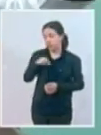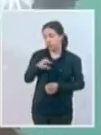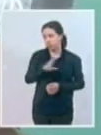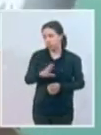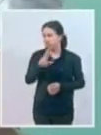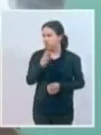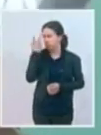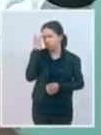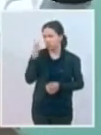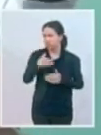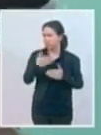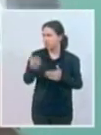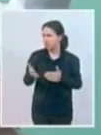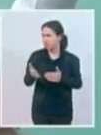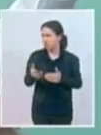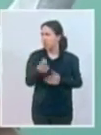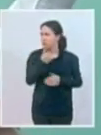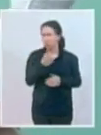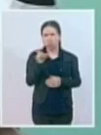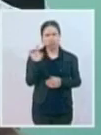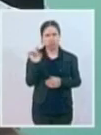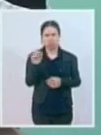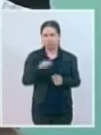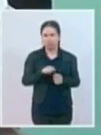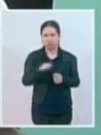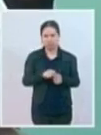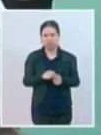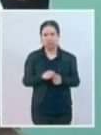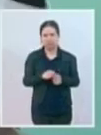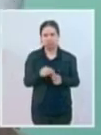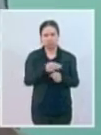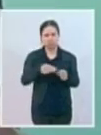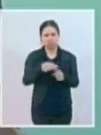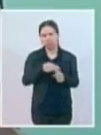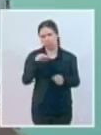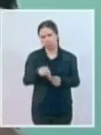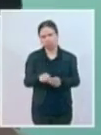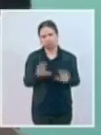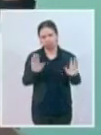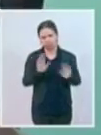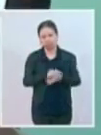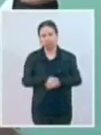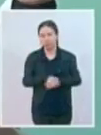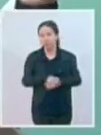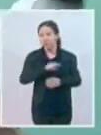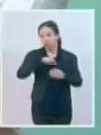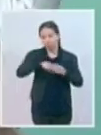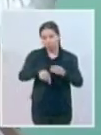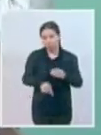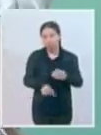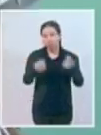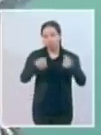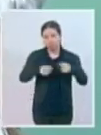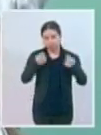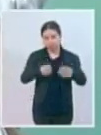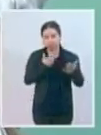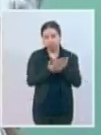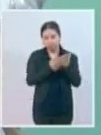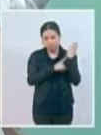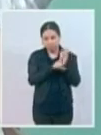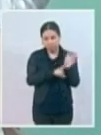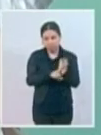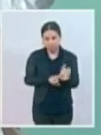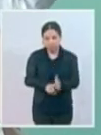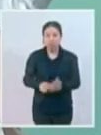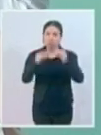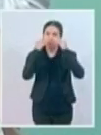ou se é fora, mas uma única clínica até então. Que atende o município. Exatamente. Então, nós temos que aprofundar nesse sentido, a partir da